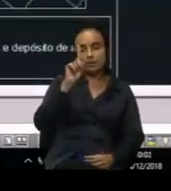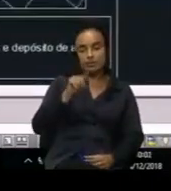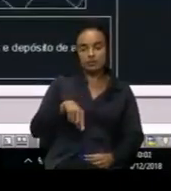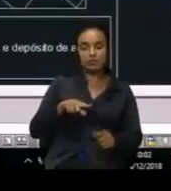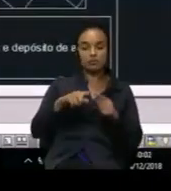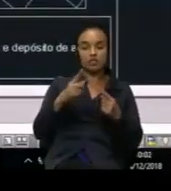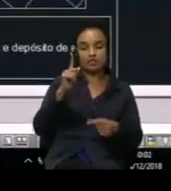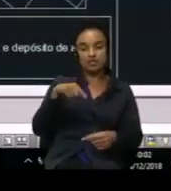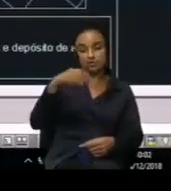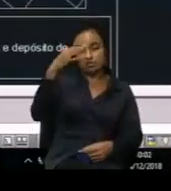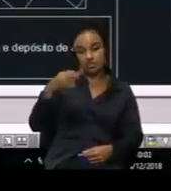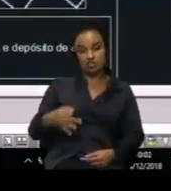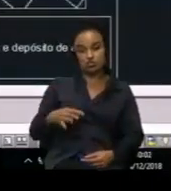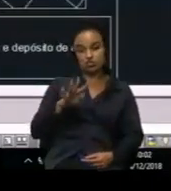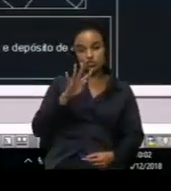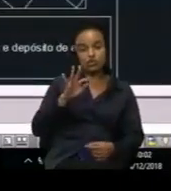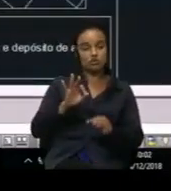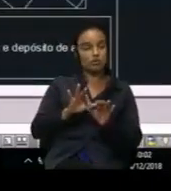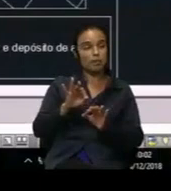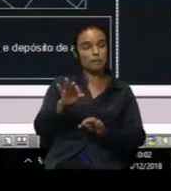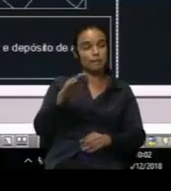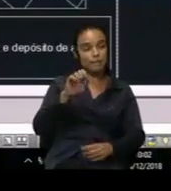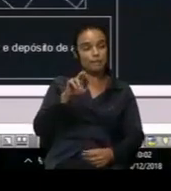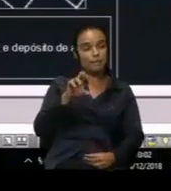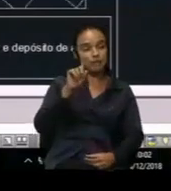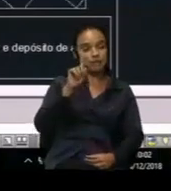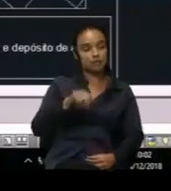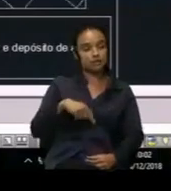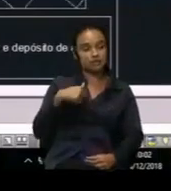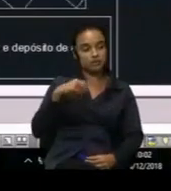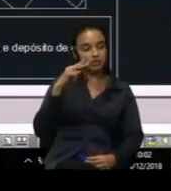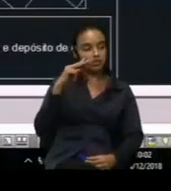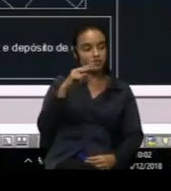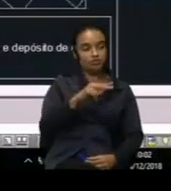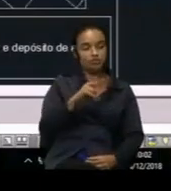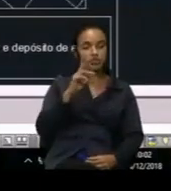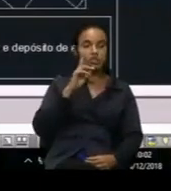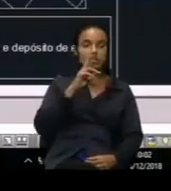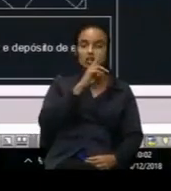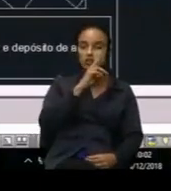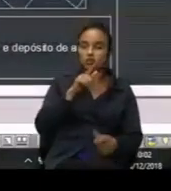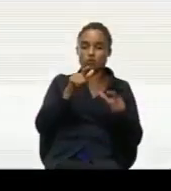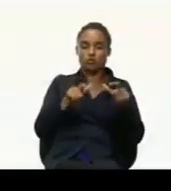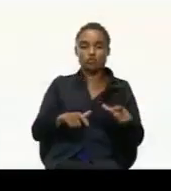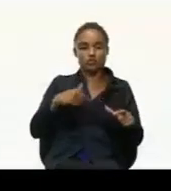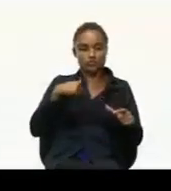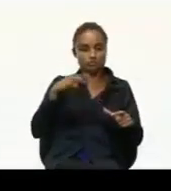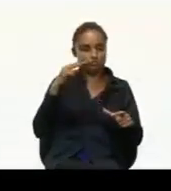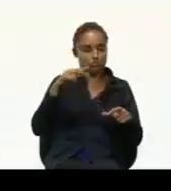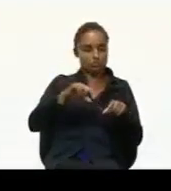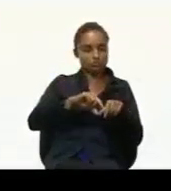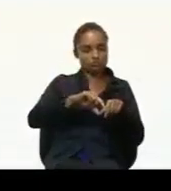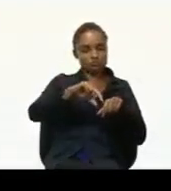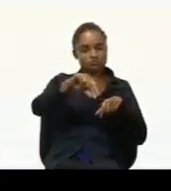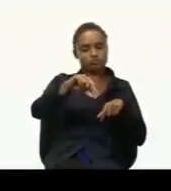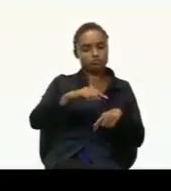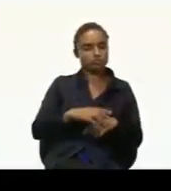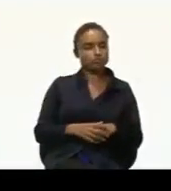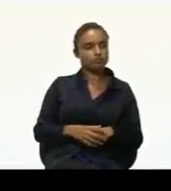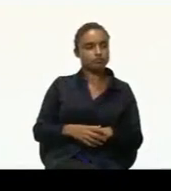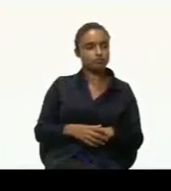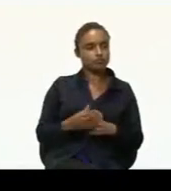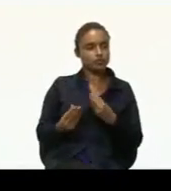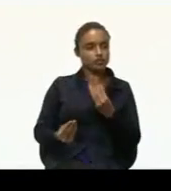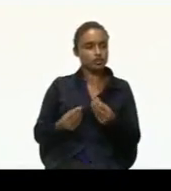refeitório. Professor, como é que você chegou nesse tamanho de refeitório? Então, vamos lá para o quadro, que o professor vai explicar como